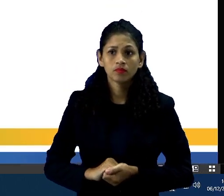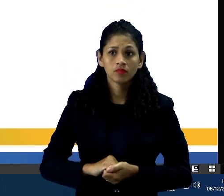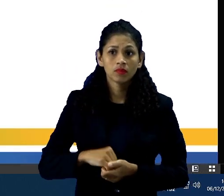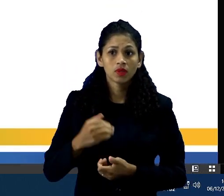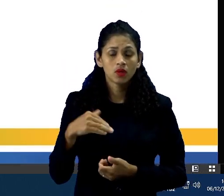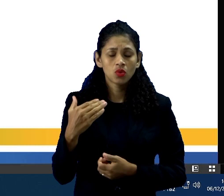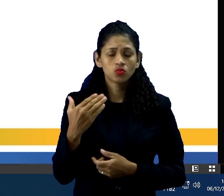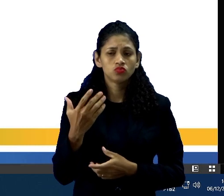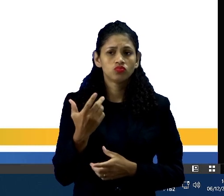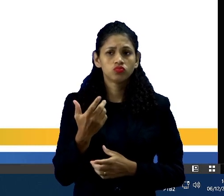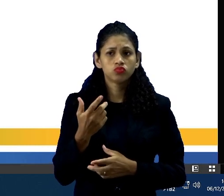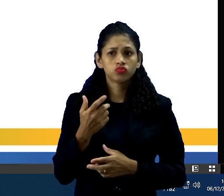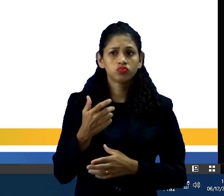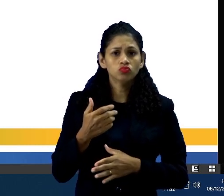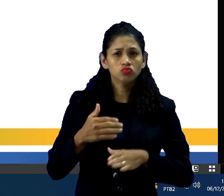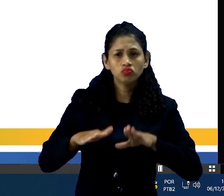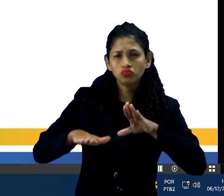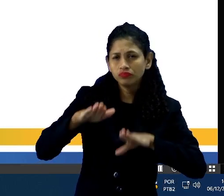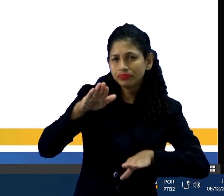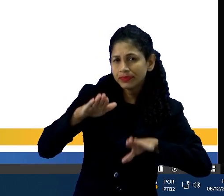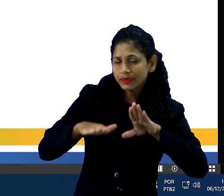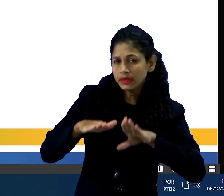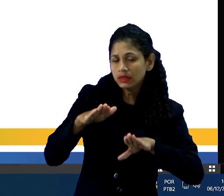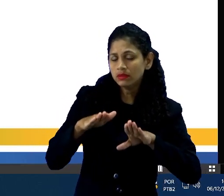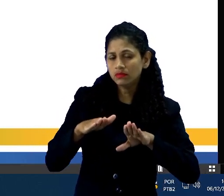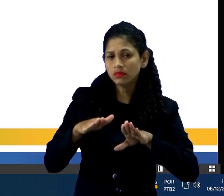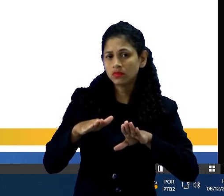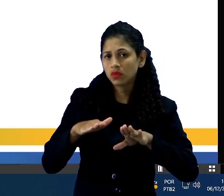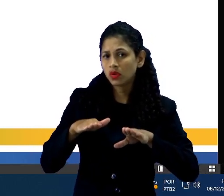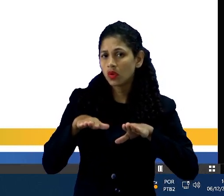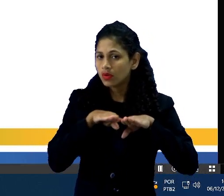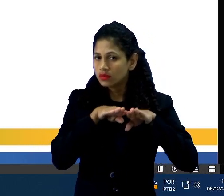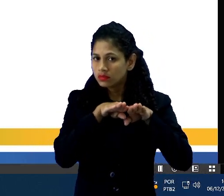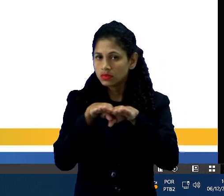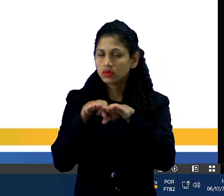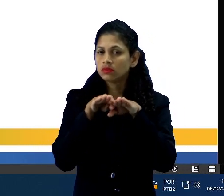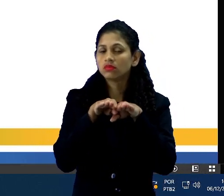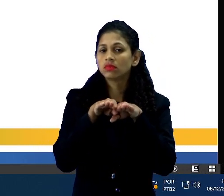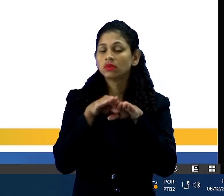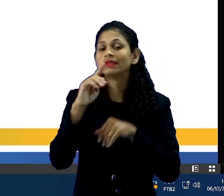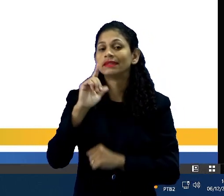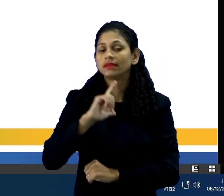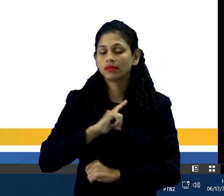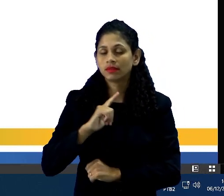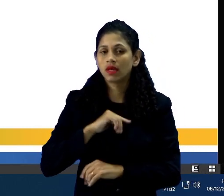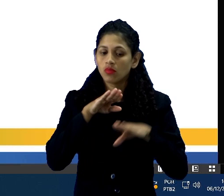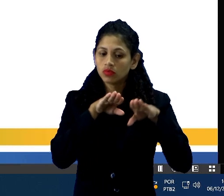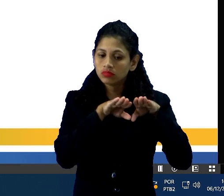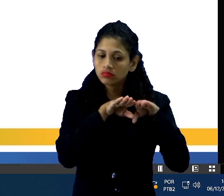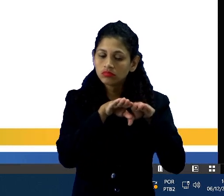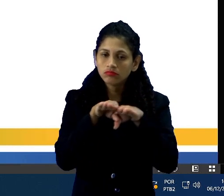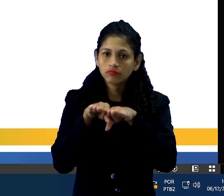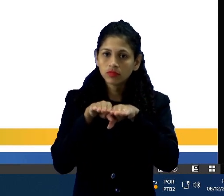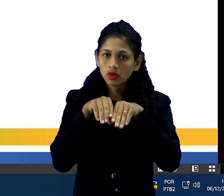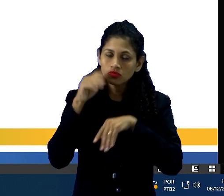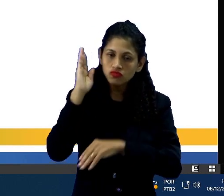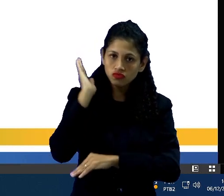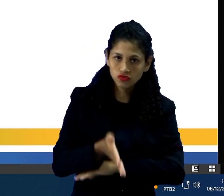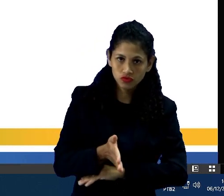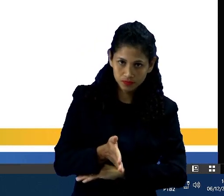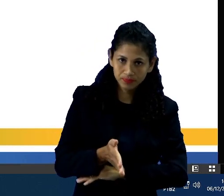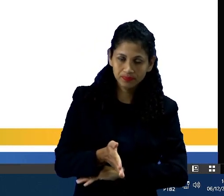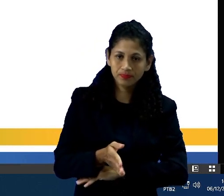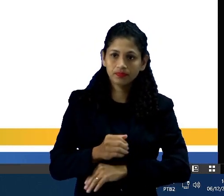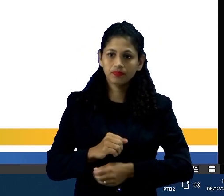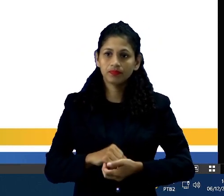variação de uma grandeza faz com que a outra varie na mesma proporção, temos uma proporcionalidade direta.